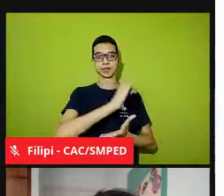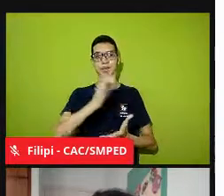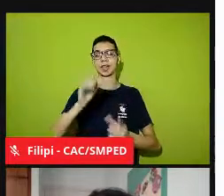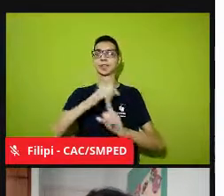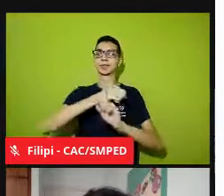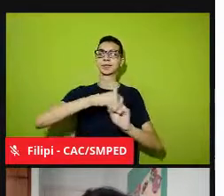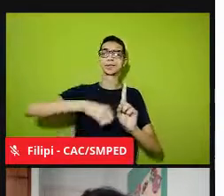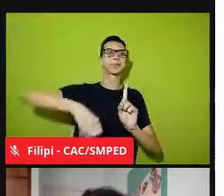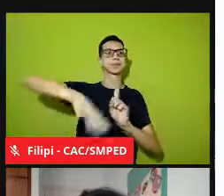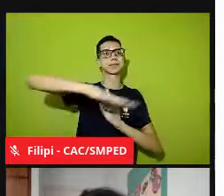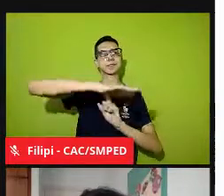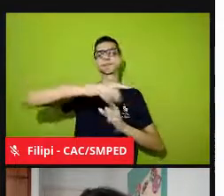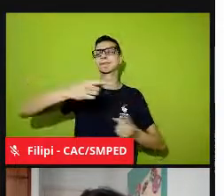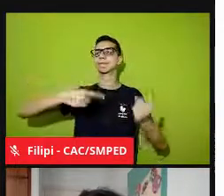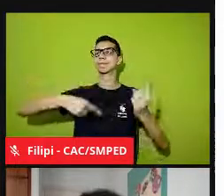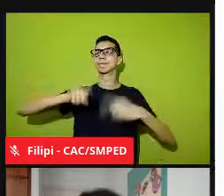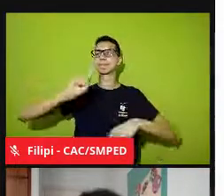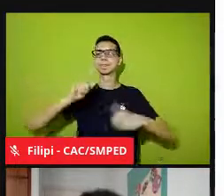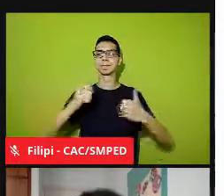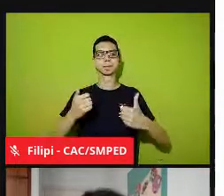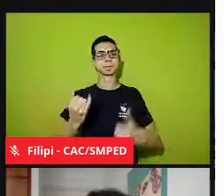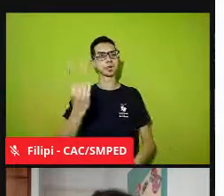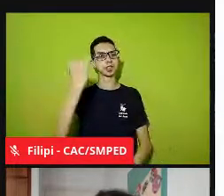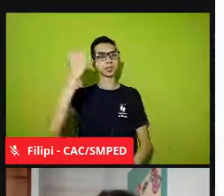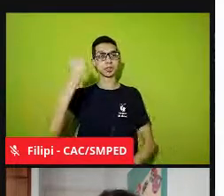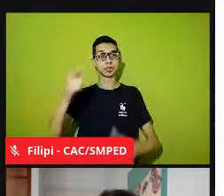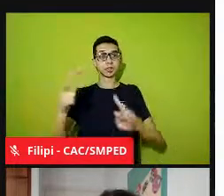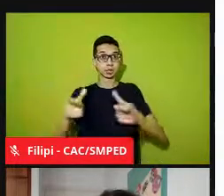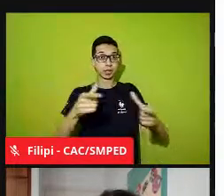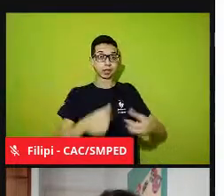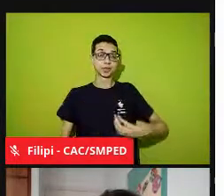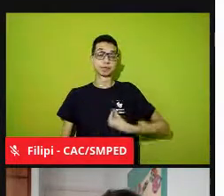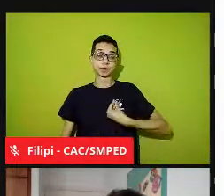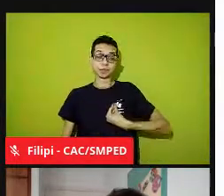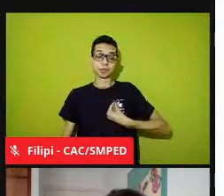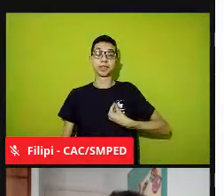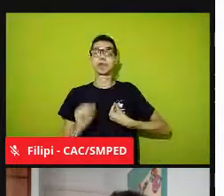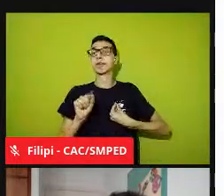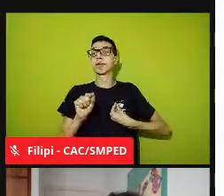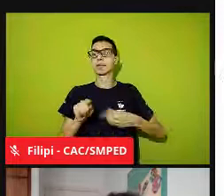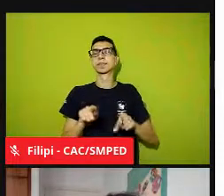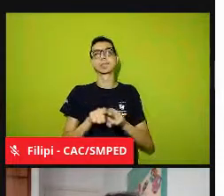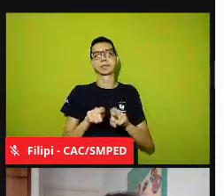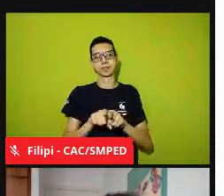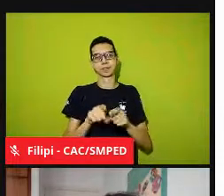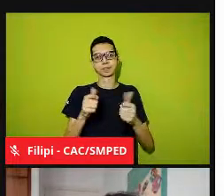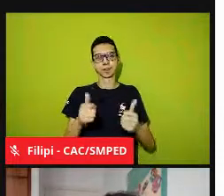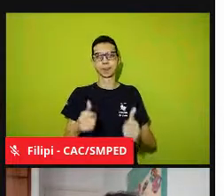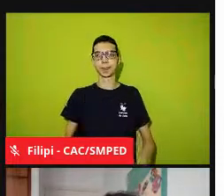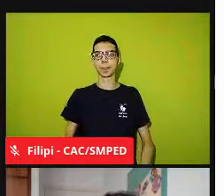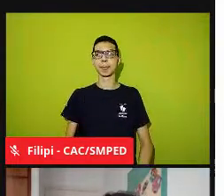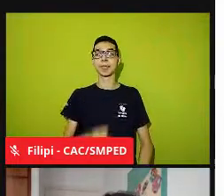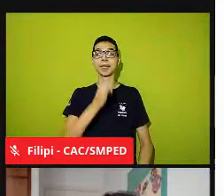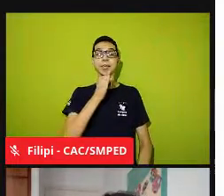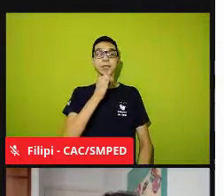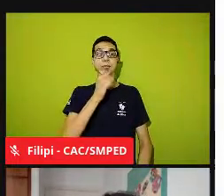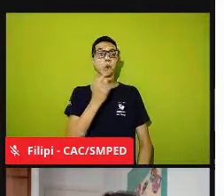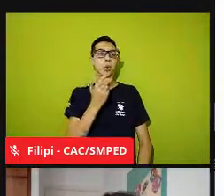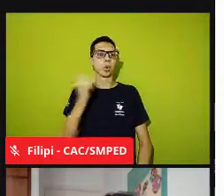toda a sociedade, assim, para todos os moradores que moram nesse lugar, enfim, né? Aqui um outro exemplo, rapidamente,